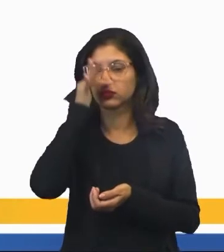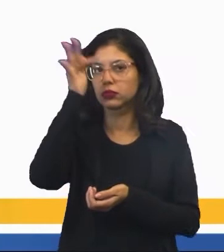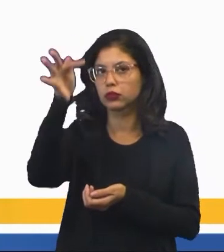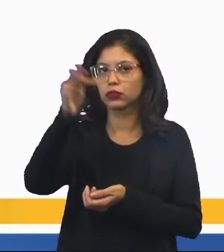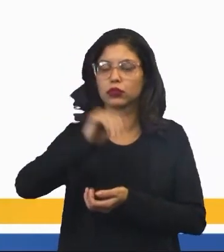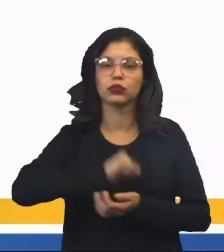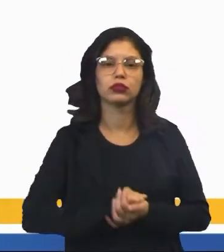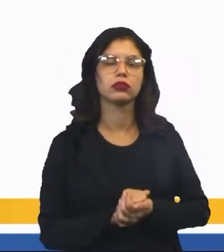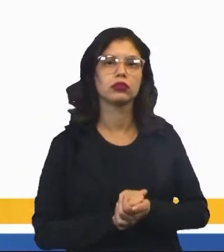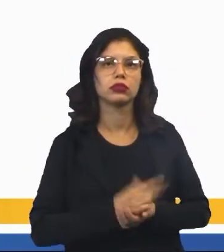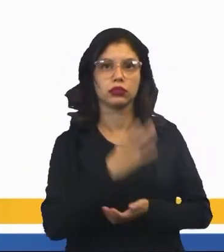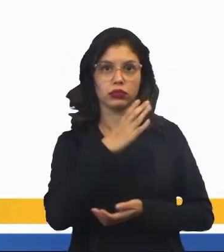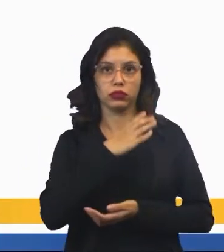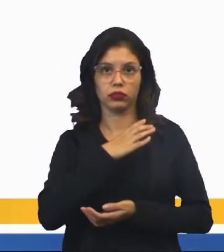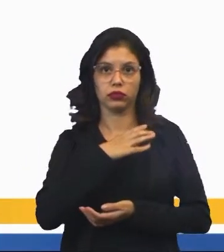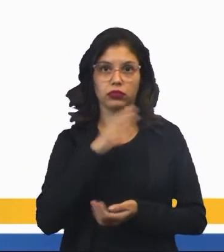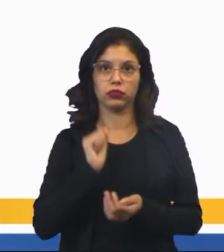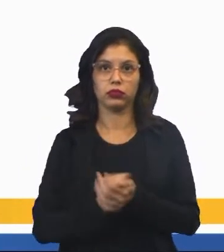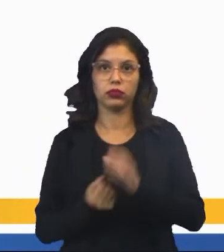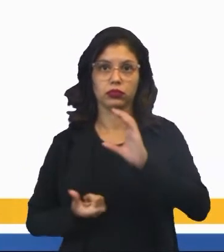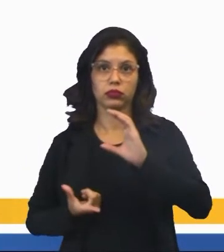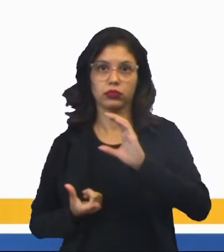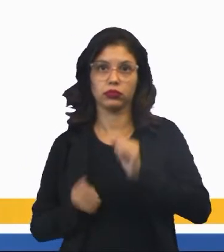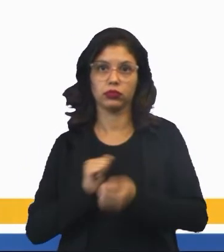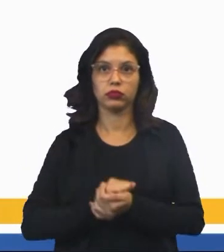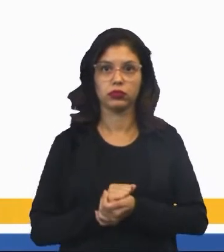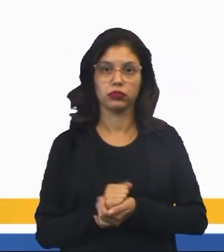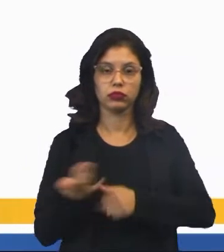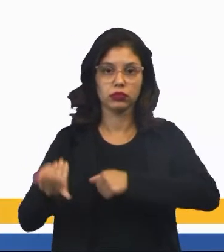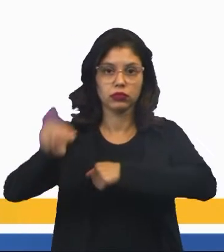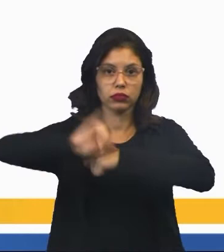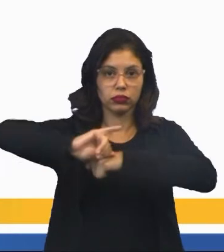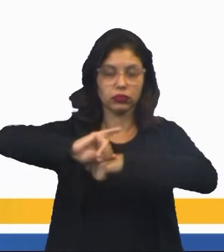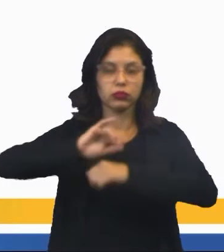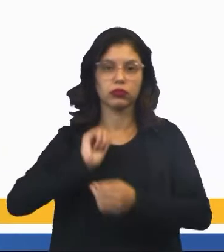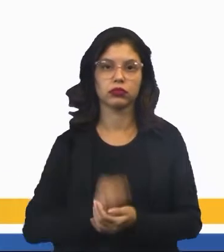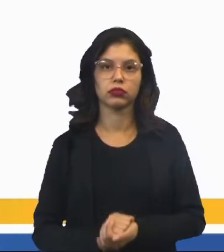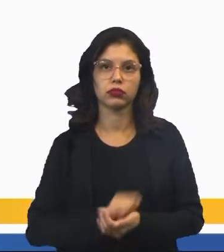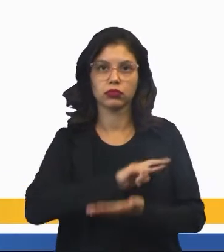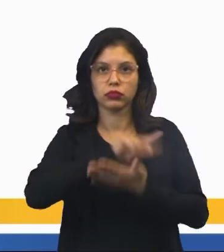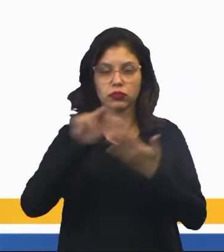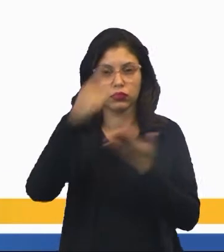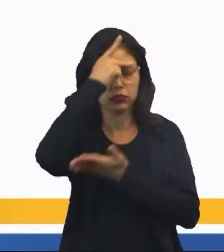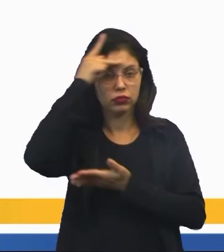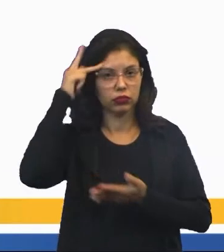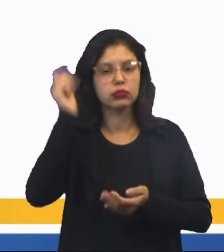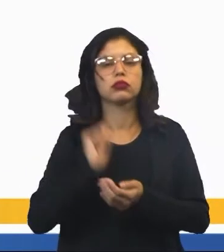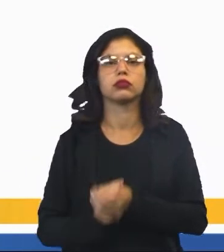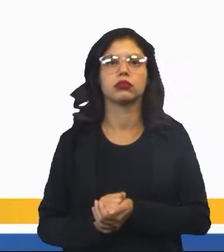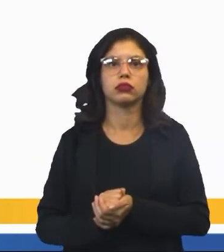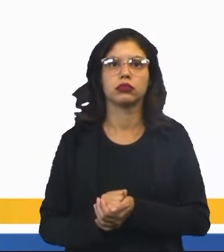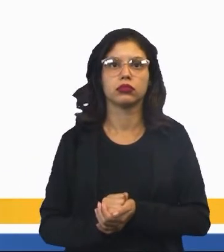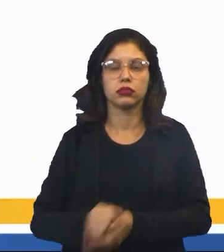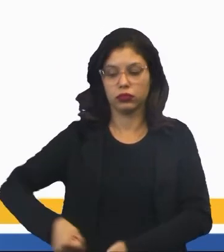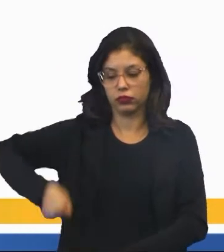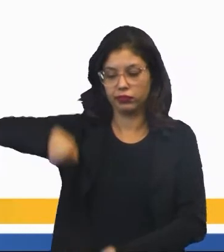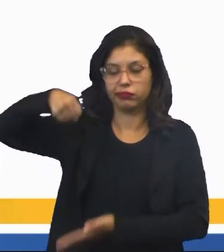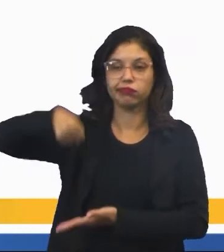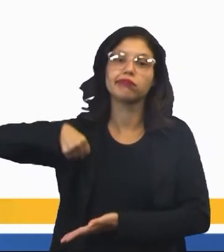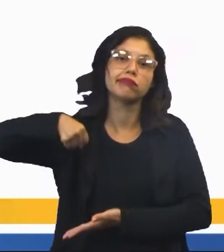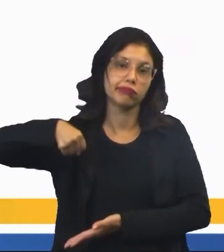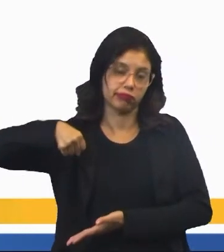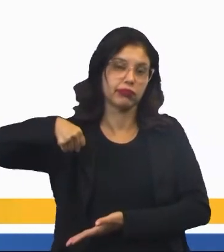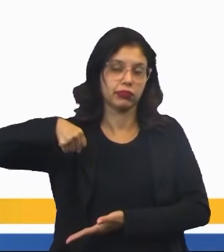Futuro. Cidade, capital, destino, capital. E várias pessoas com malas indo